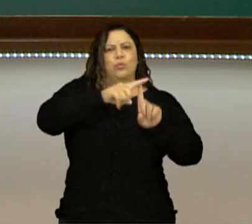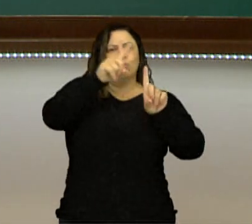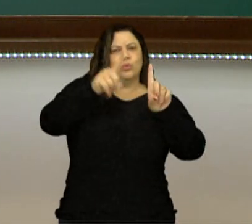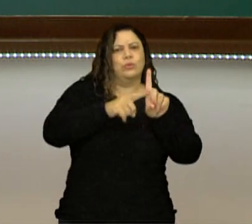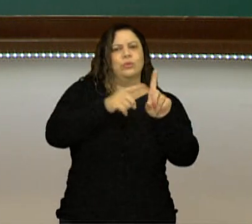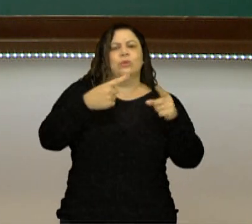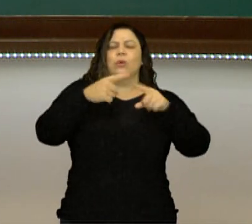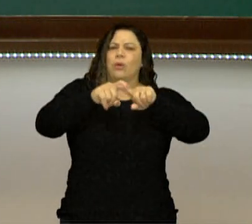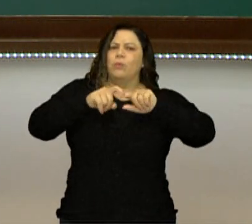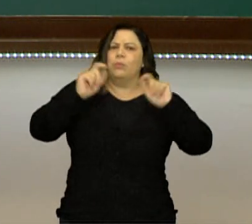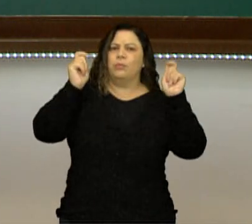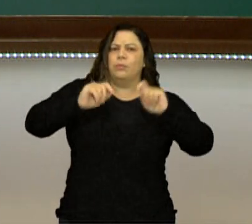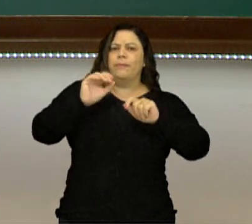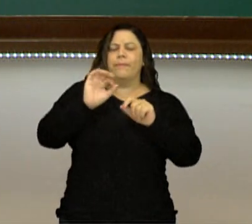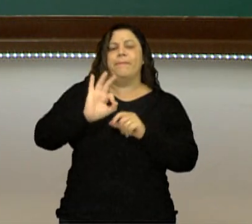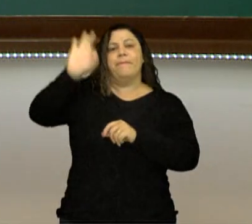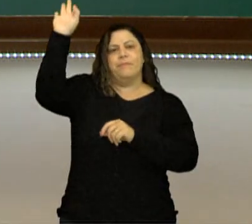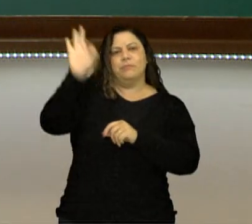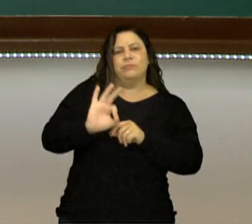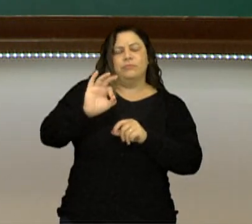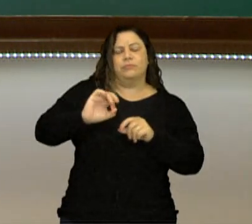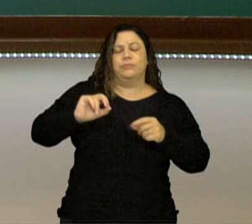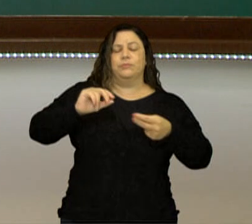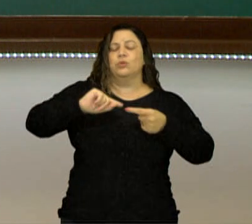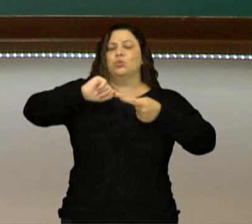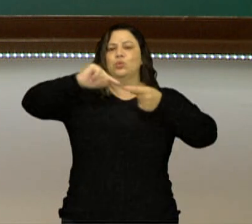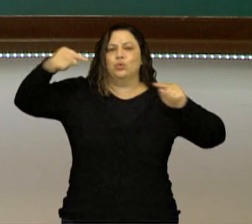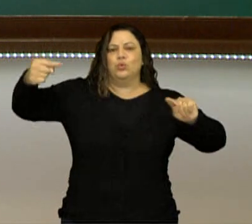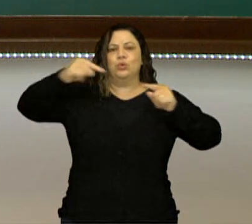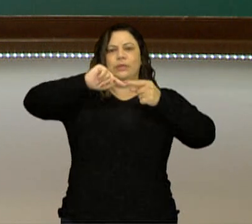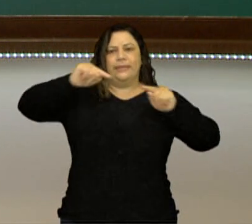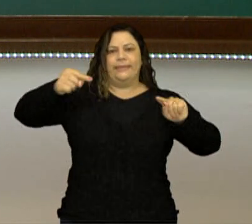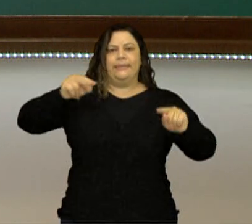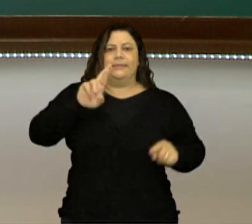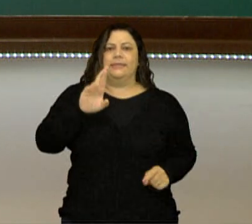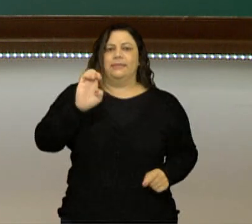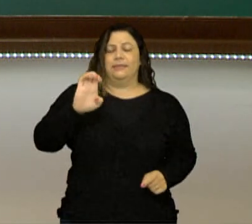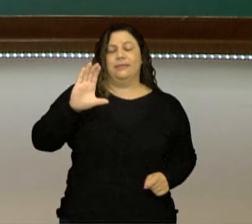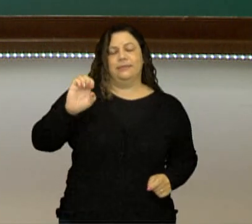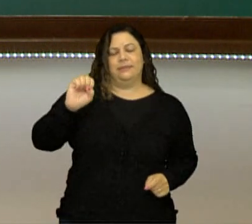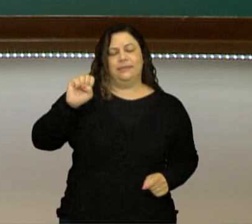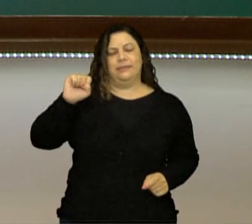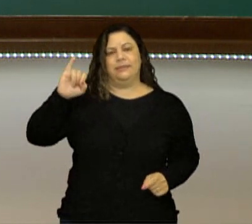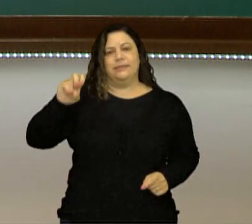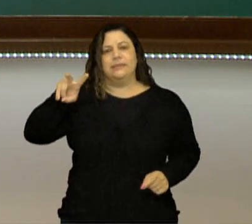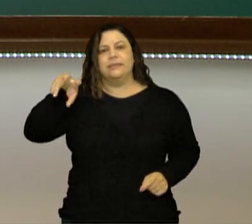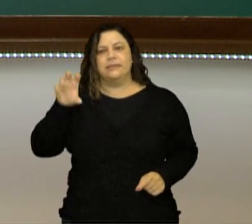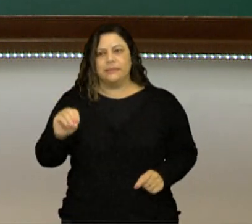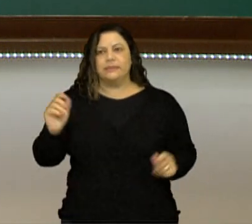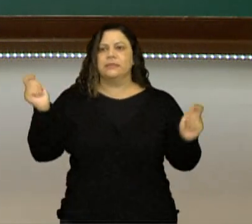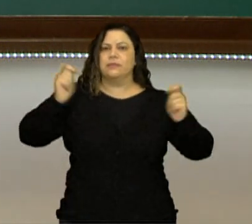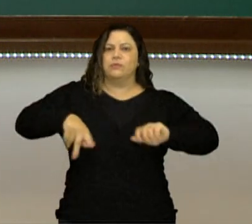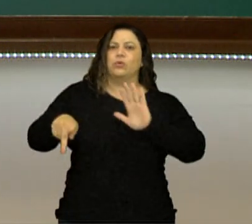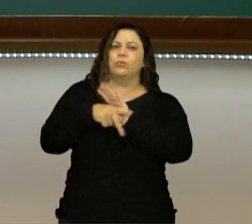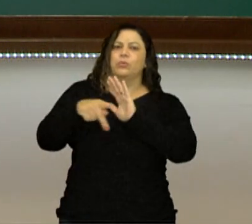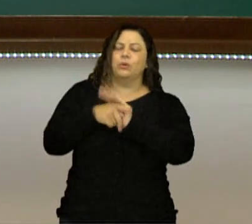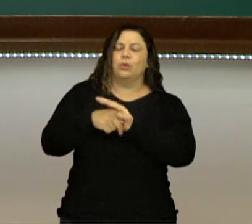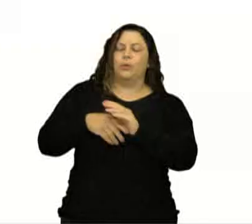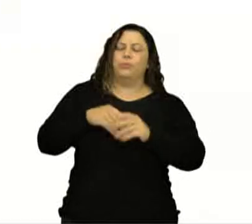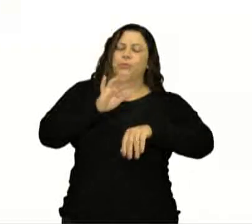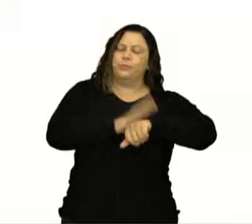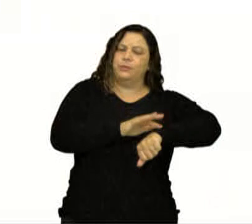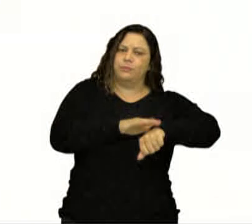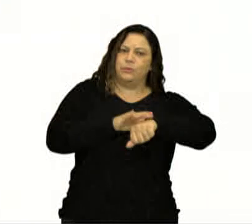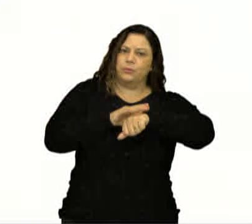devido à maior probabilidade de herança de genes recessivos, que são genes, aqueles genes que são propícios para a doença, né?